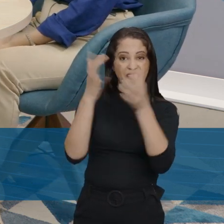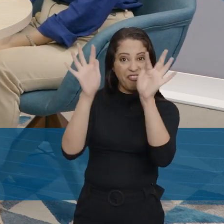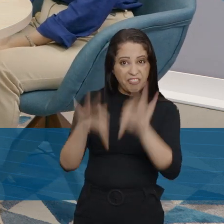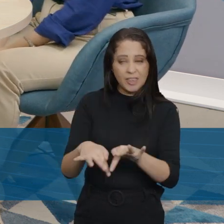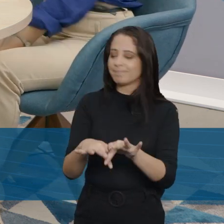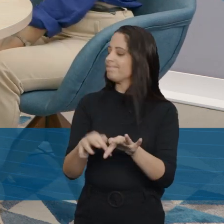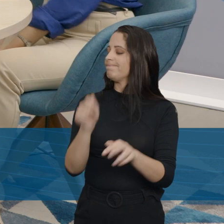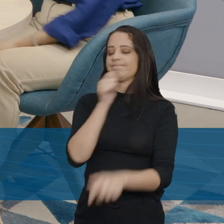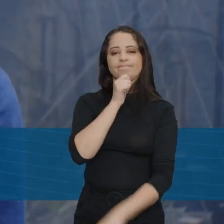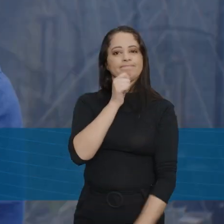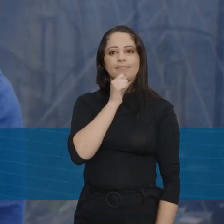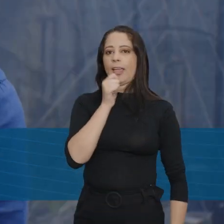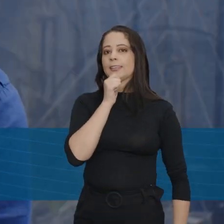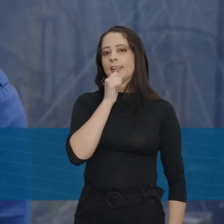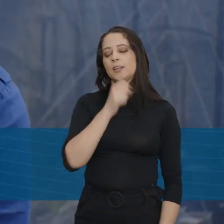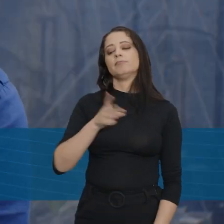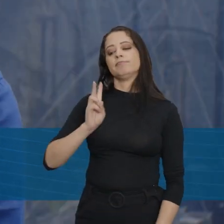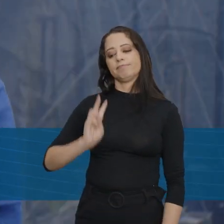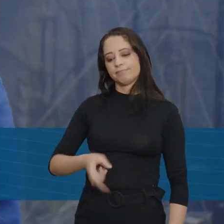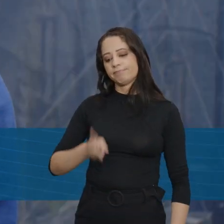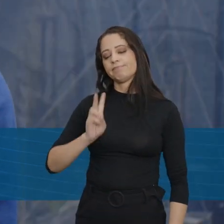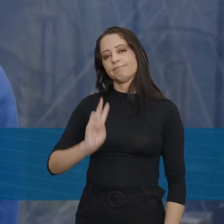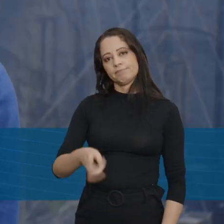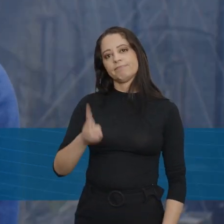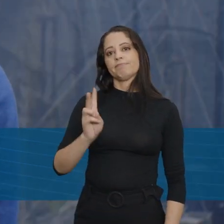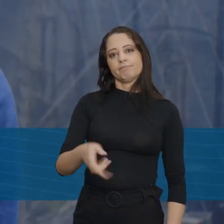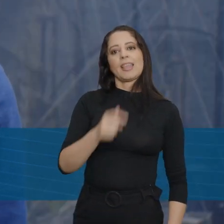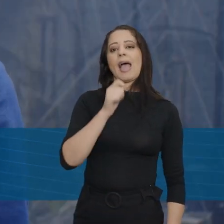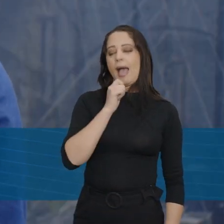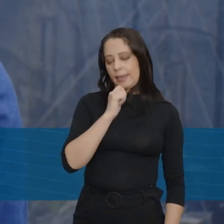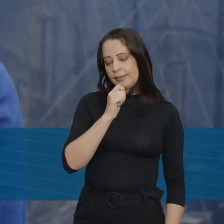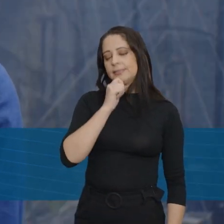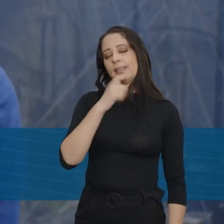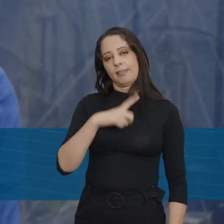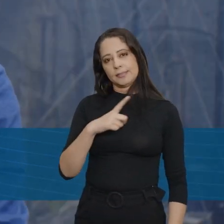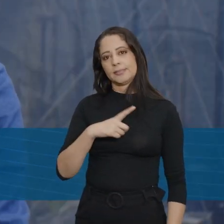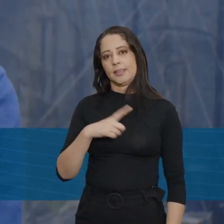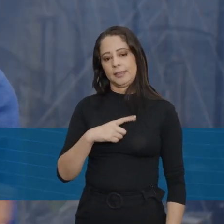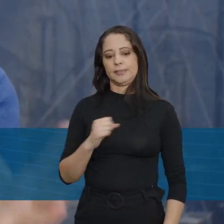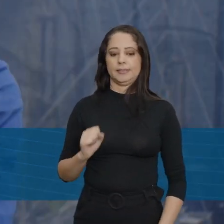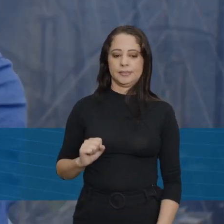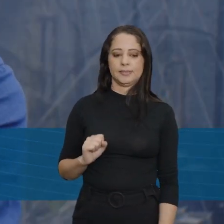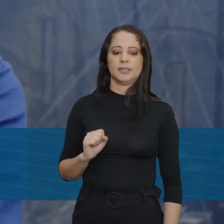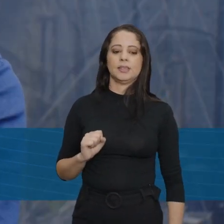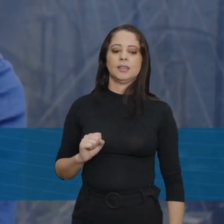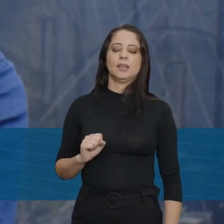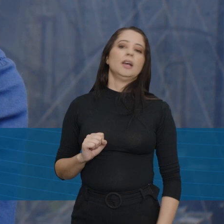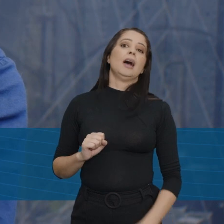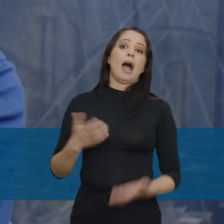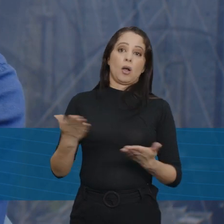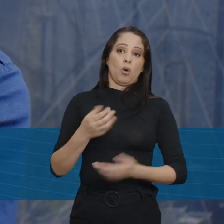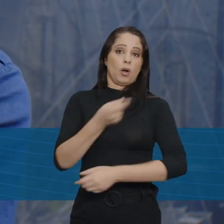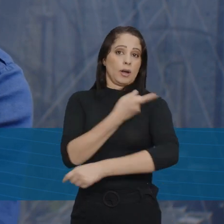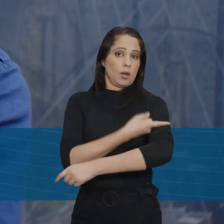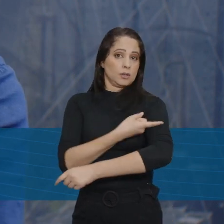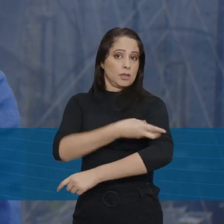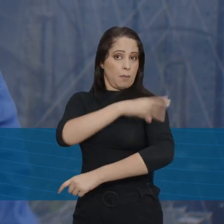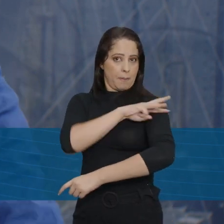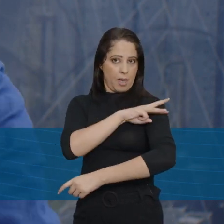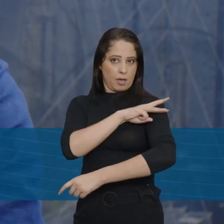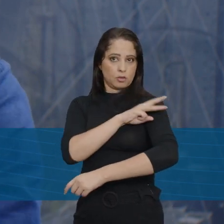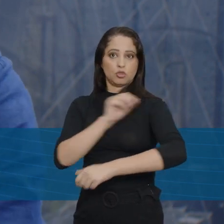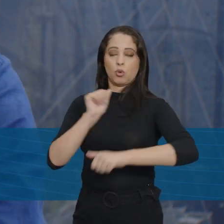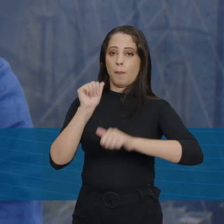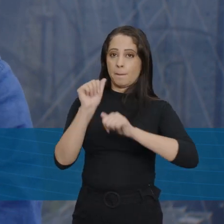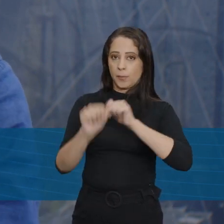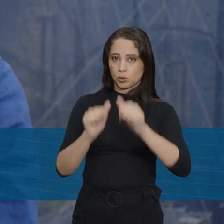acabou, então ele continua acontecendo. Então mesmo que a gente tenha, aqui, né, a gente mudou agora o ensino médio, né? Então a